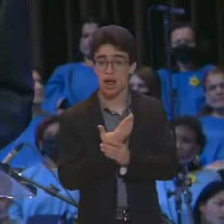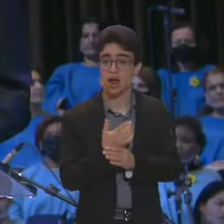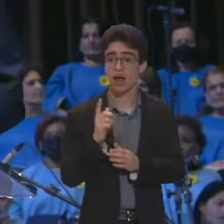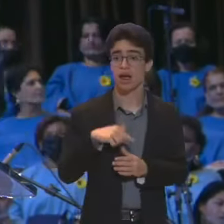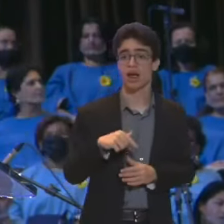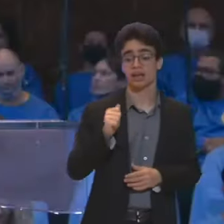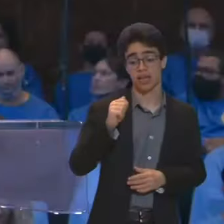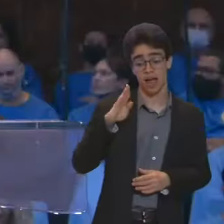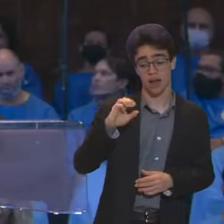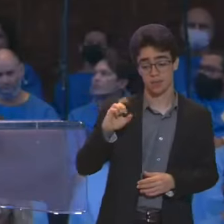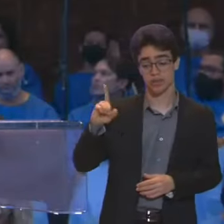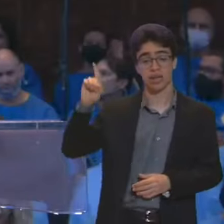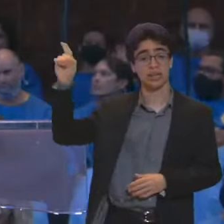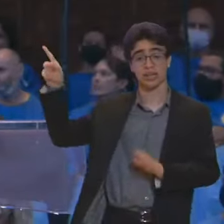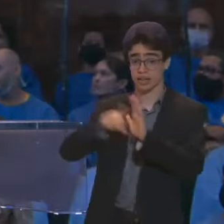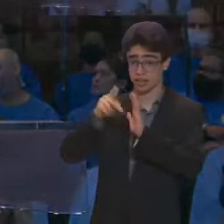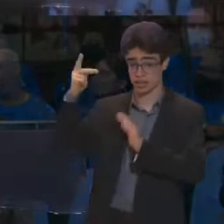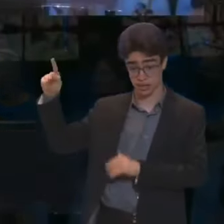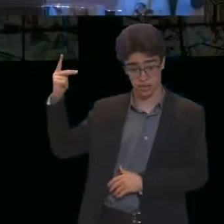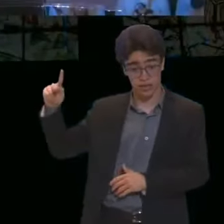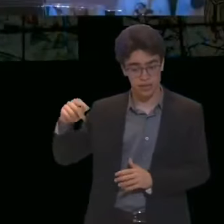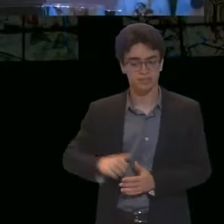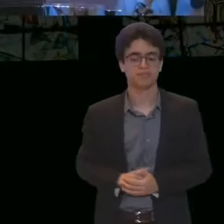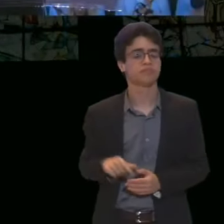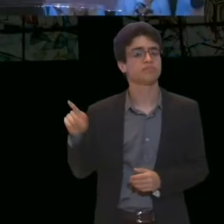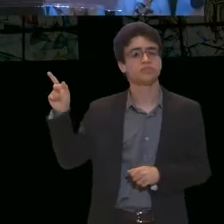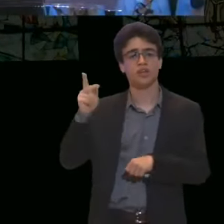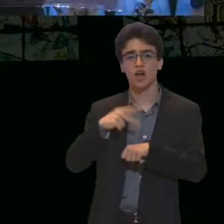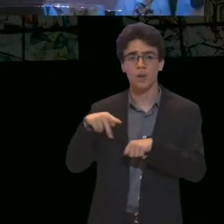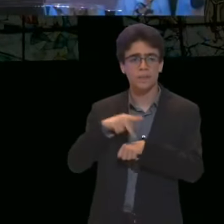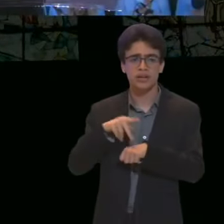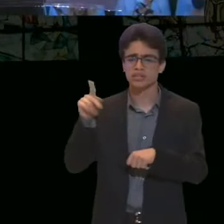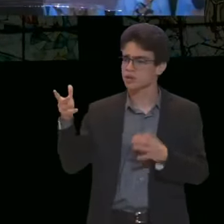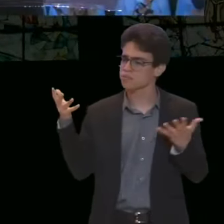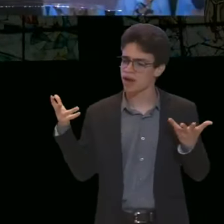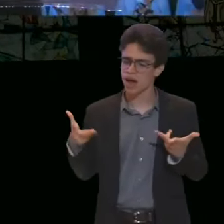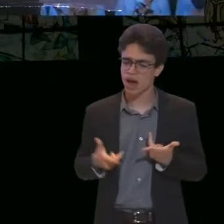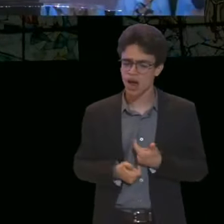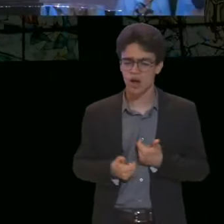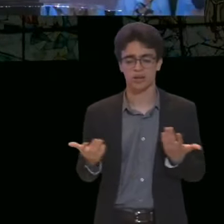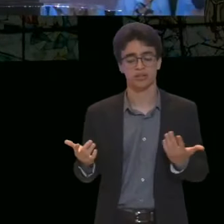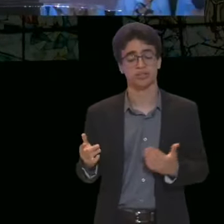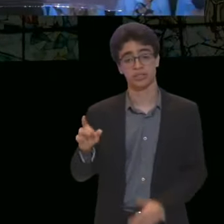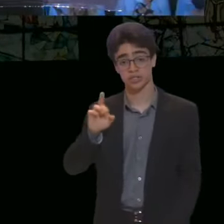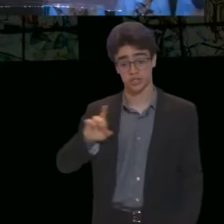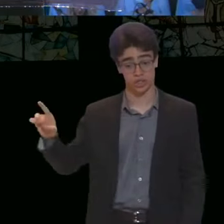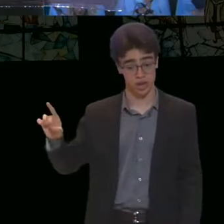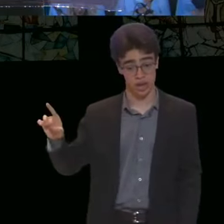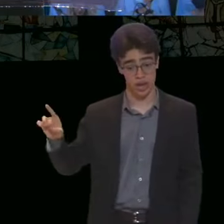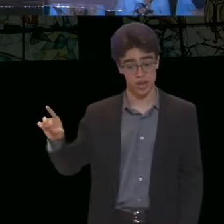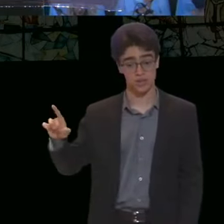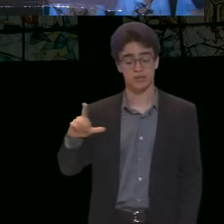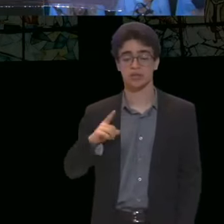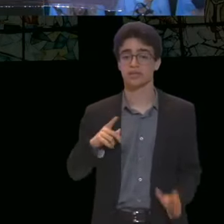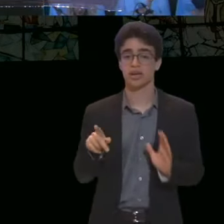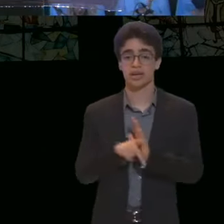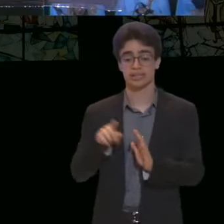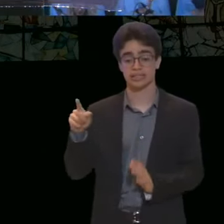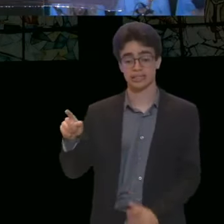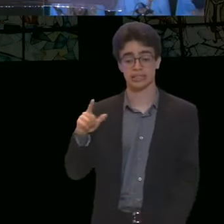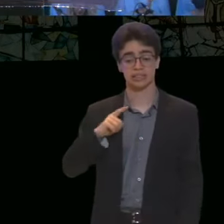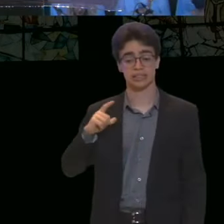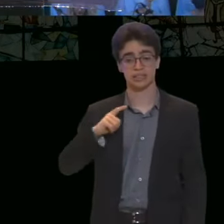gótico, na verdade. Ali é um país maravilhoso, maravilhoso. Do lado direito, então, está o interesse da Rússia